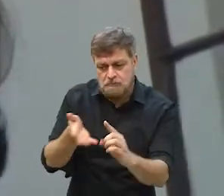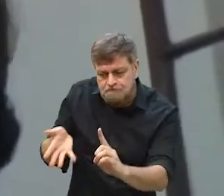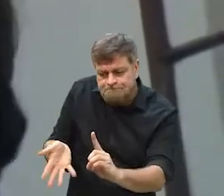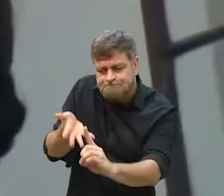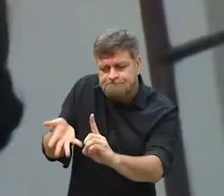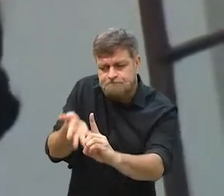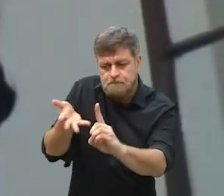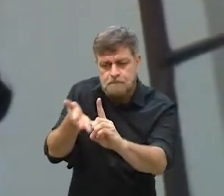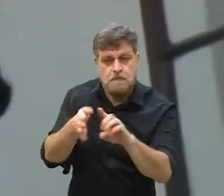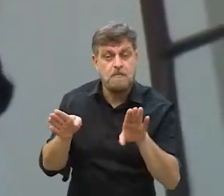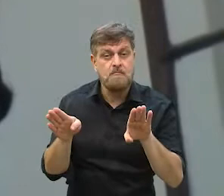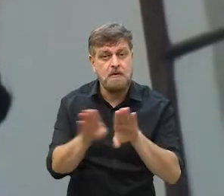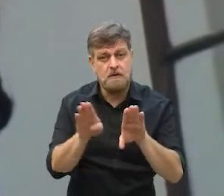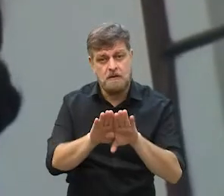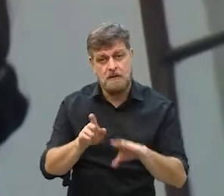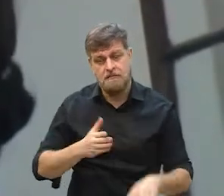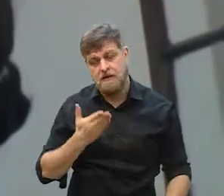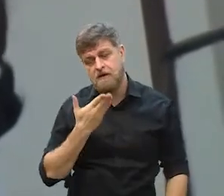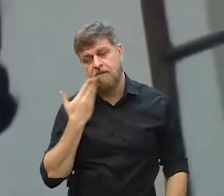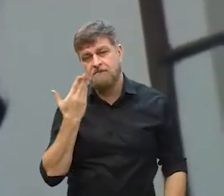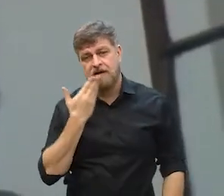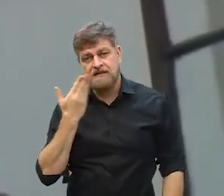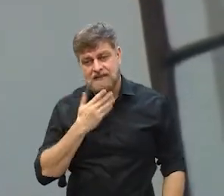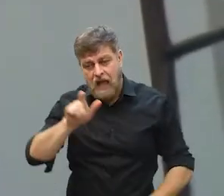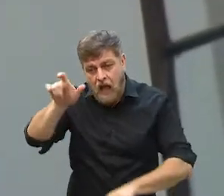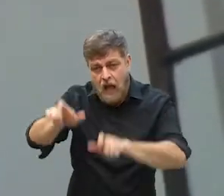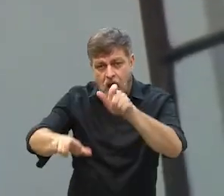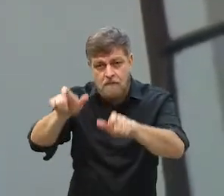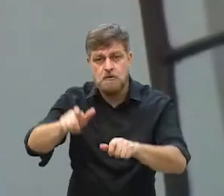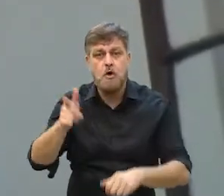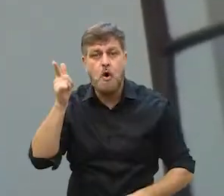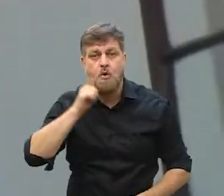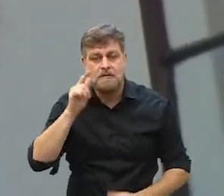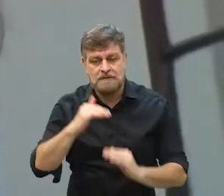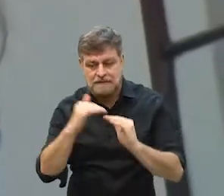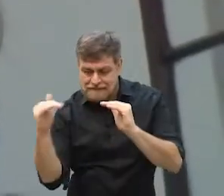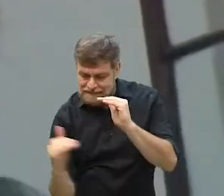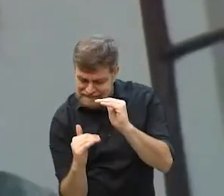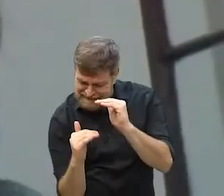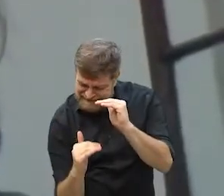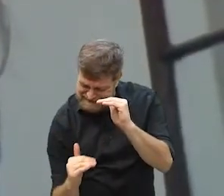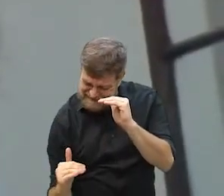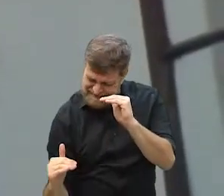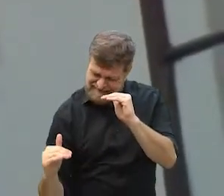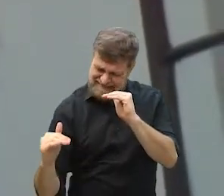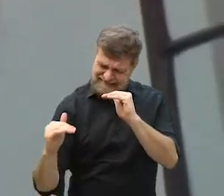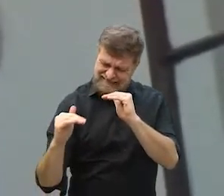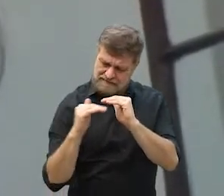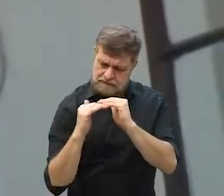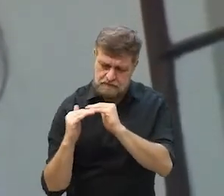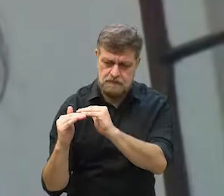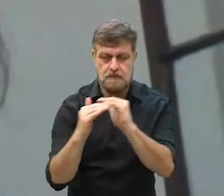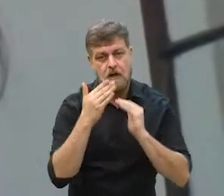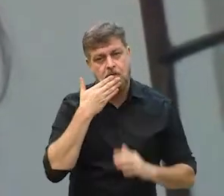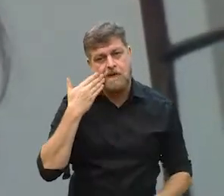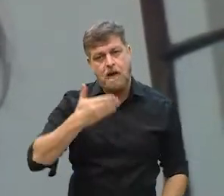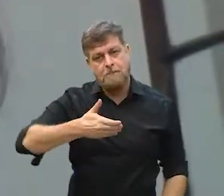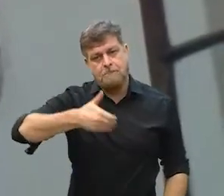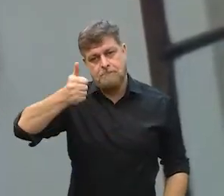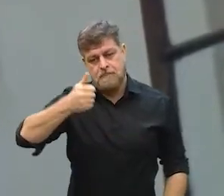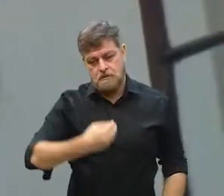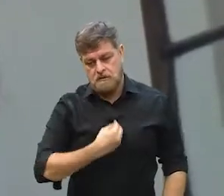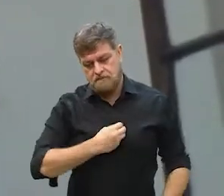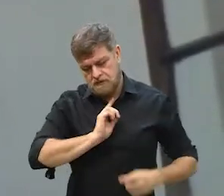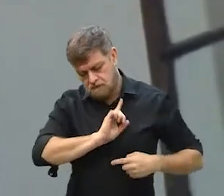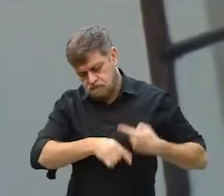e, obviamente, facilitar com que elas saiam de uma condição de vulnerabilidade para uma condição melhor da sua